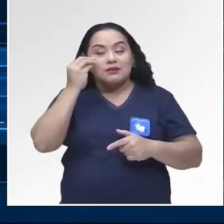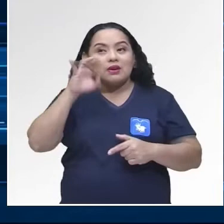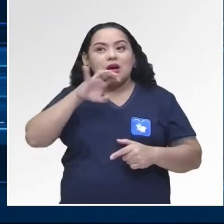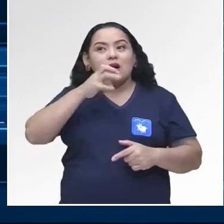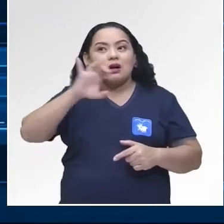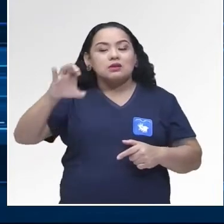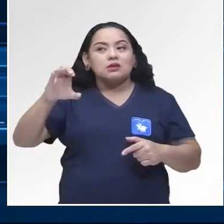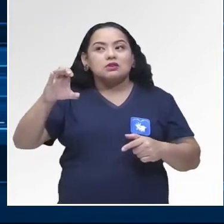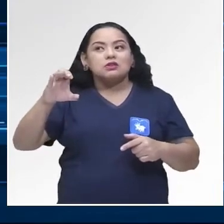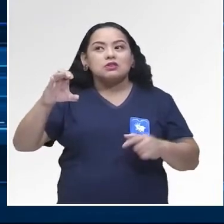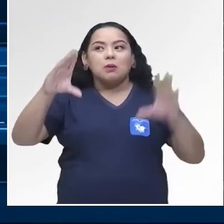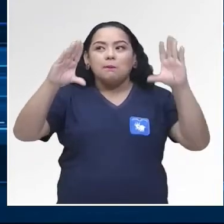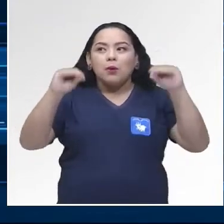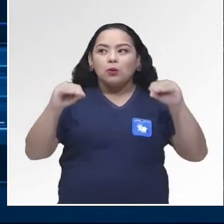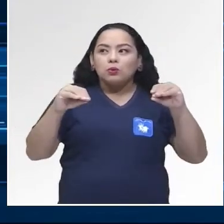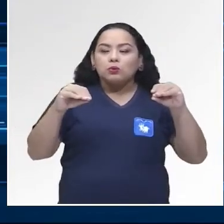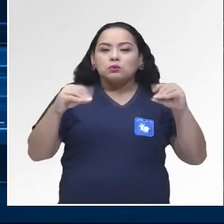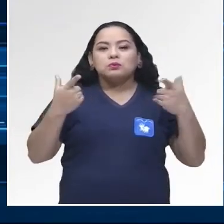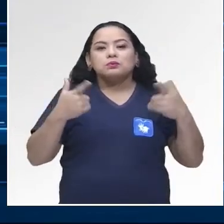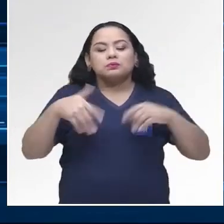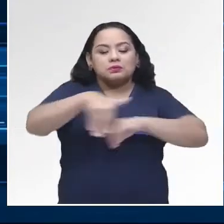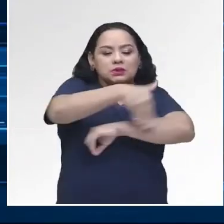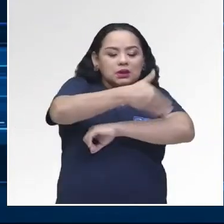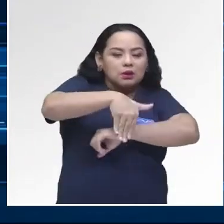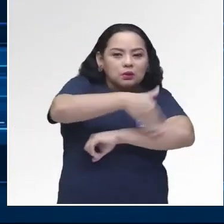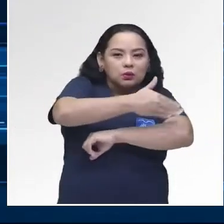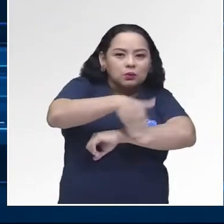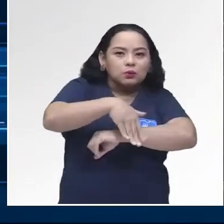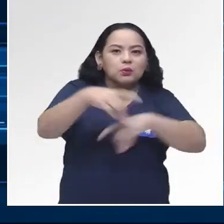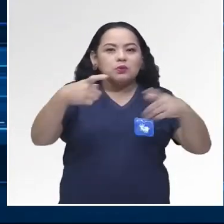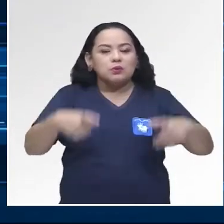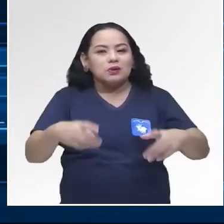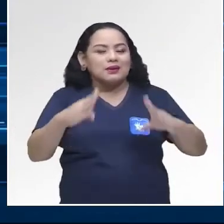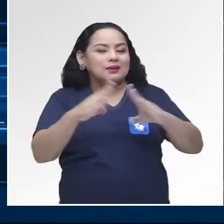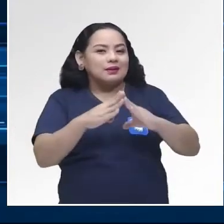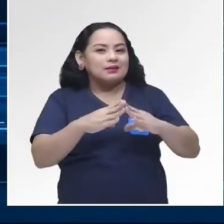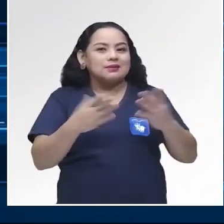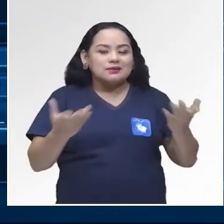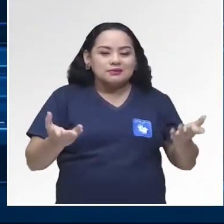foi embora a energia, na rua, no bairro, não é isso?